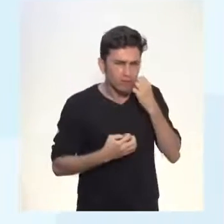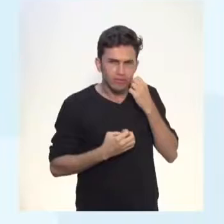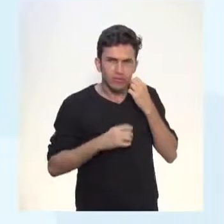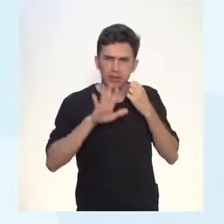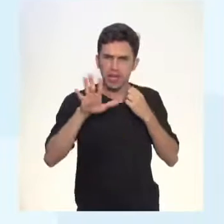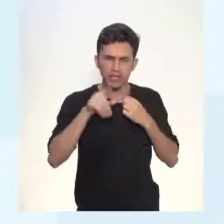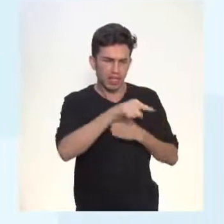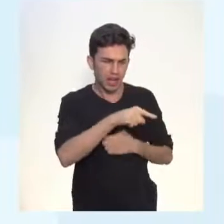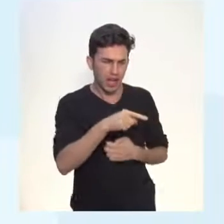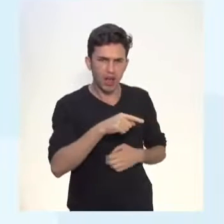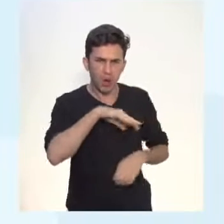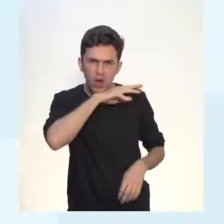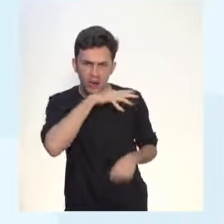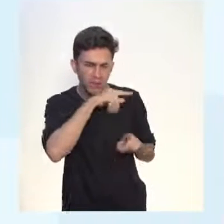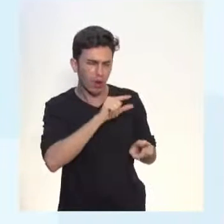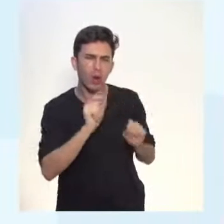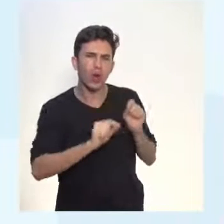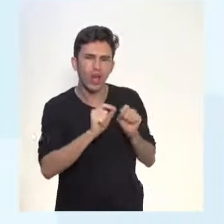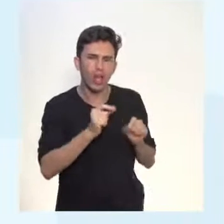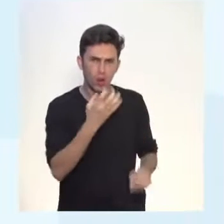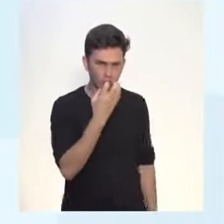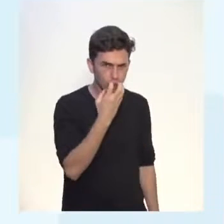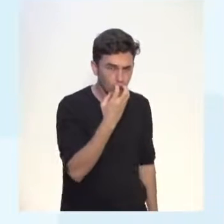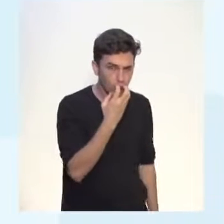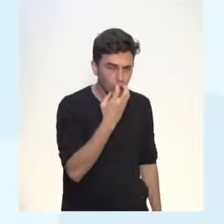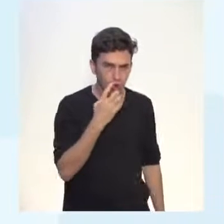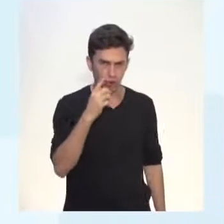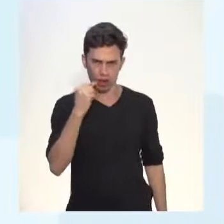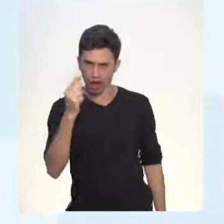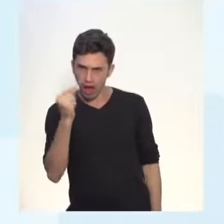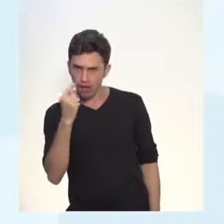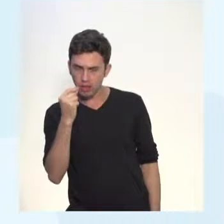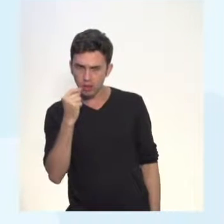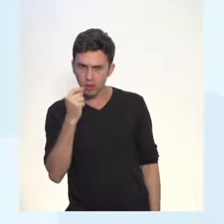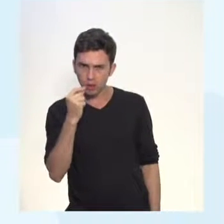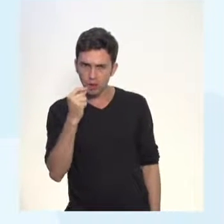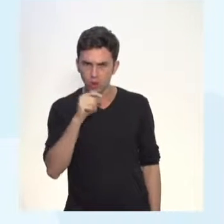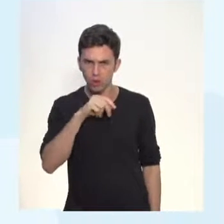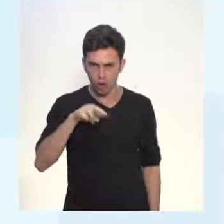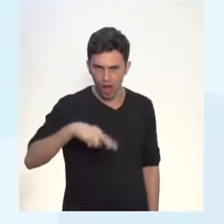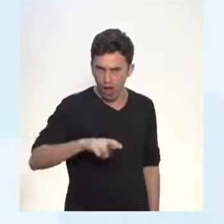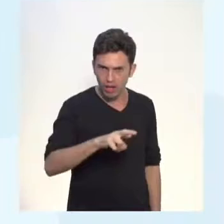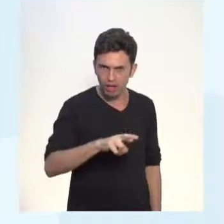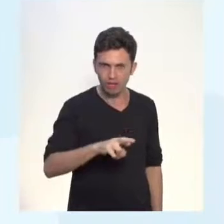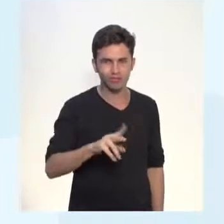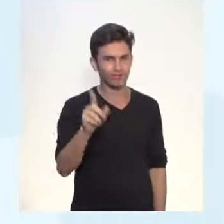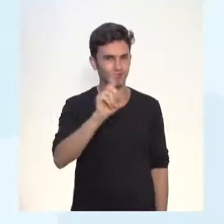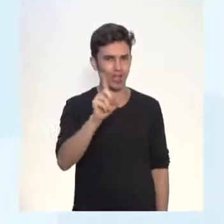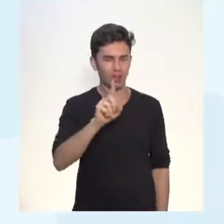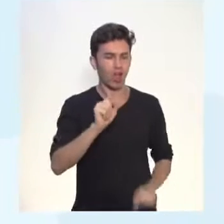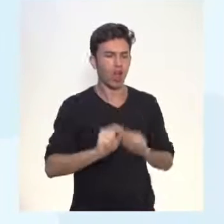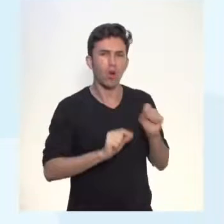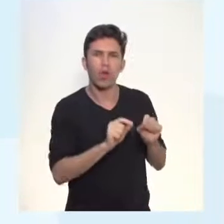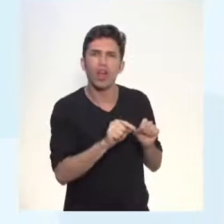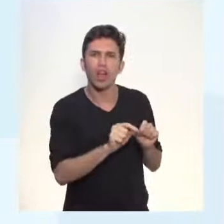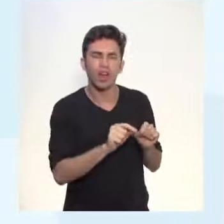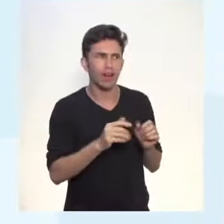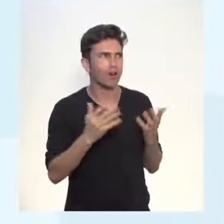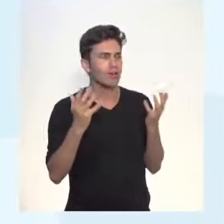um cão, não era um gato, não era um rato. O bicho, meu Deus, era um